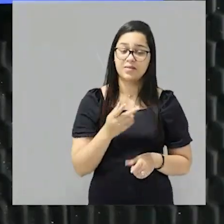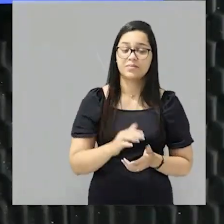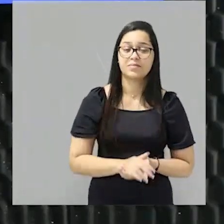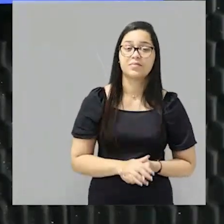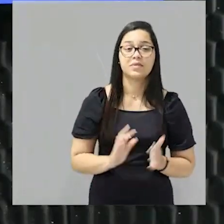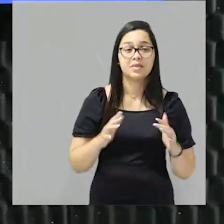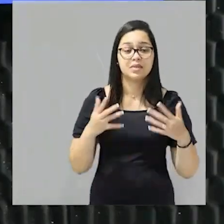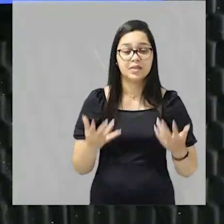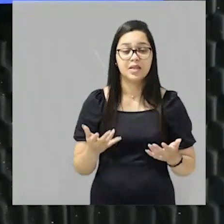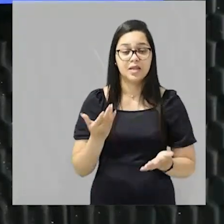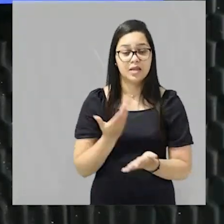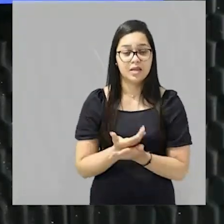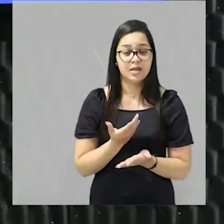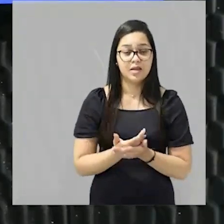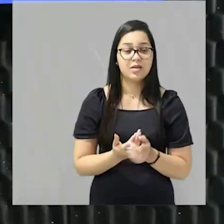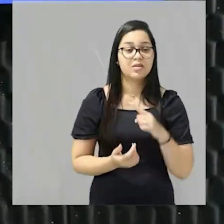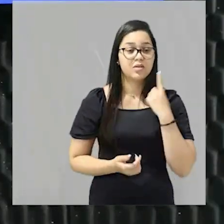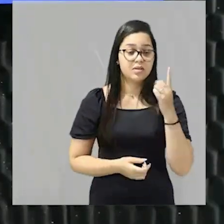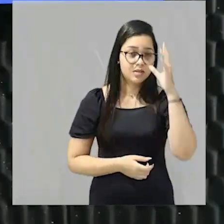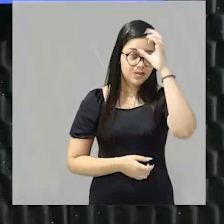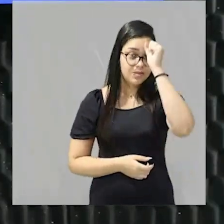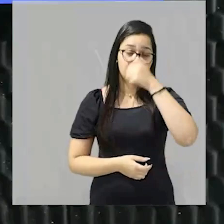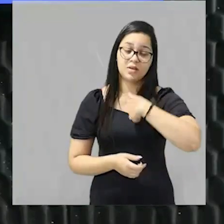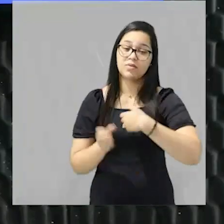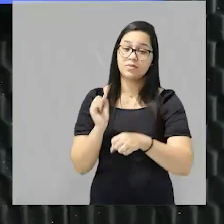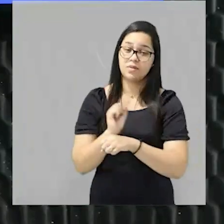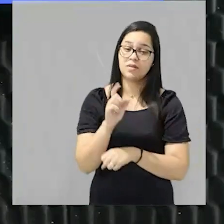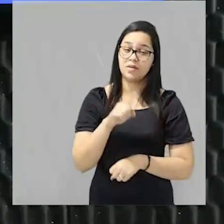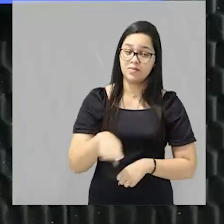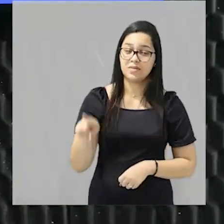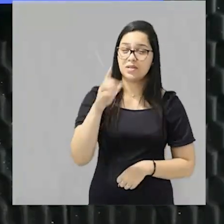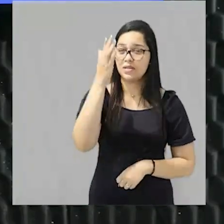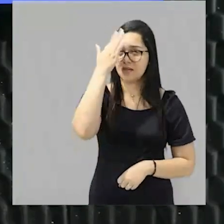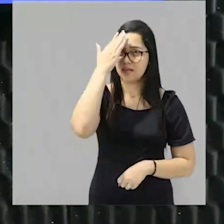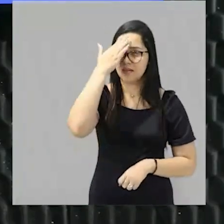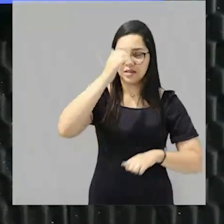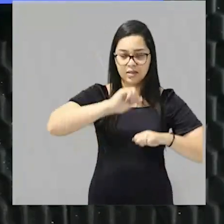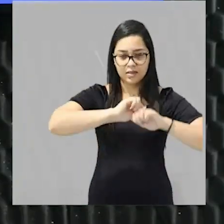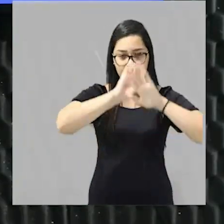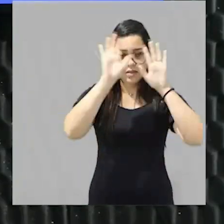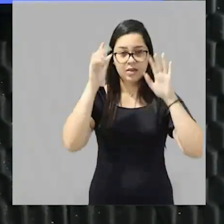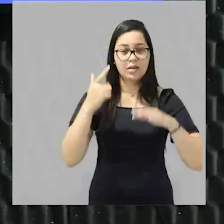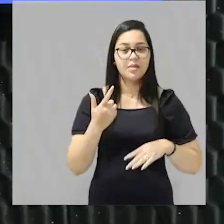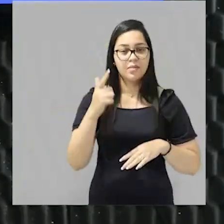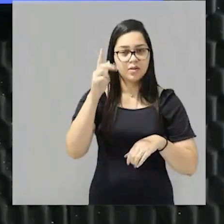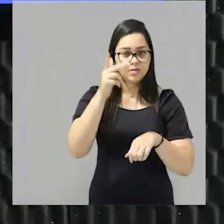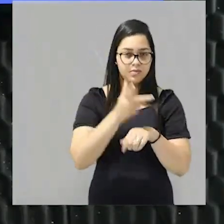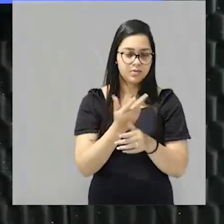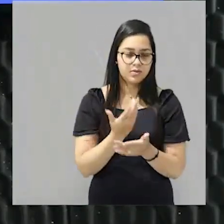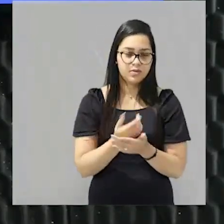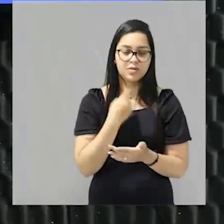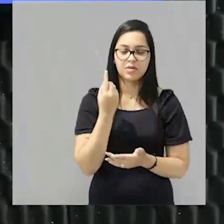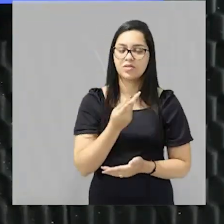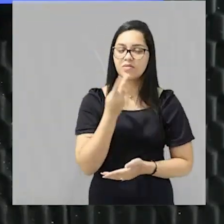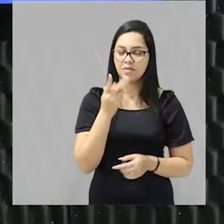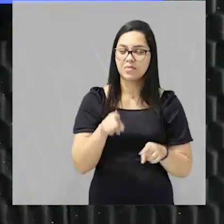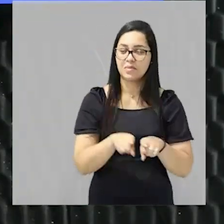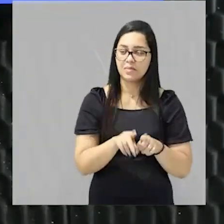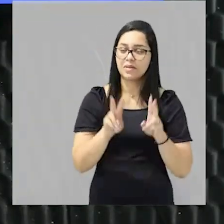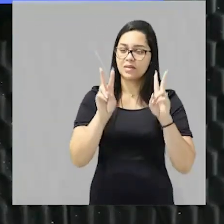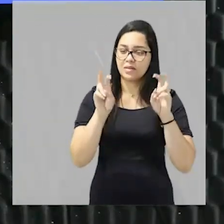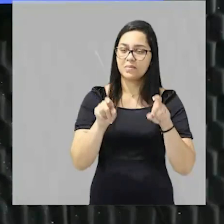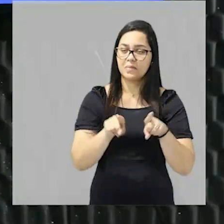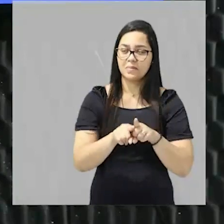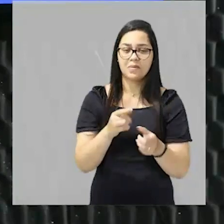o significado de uma palavra de uma forma mais generalizada, como, por exemplo, fruta é o nome que eu vou nomear, a maçã, a laranja,